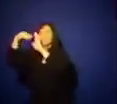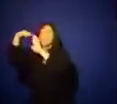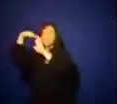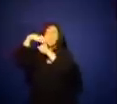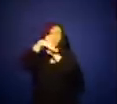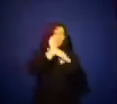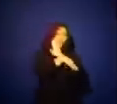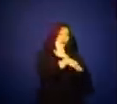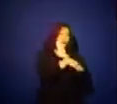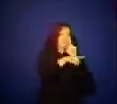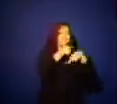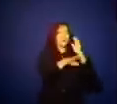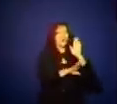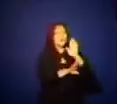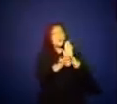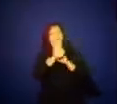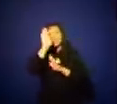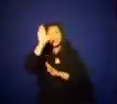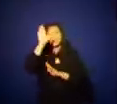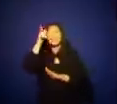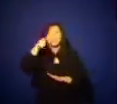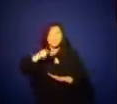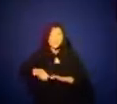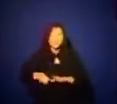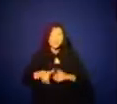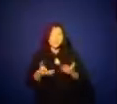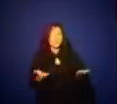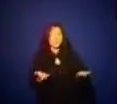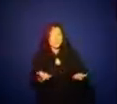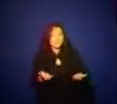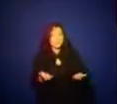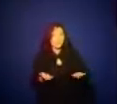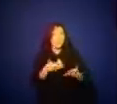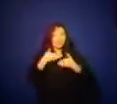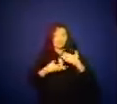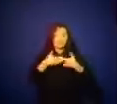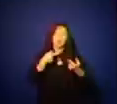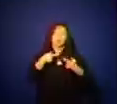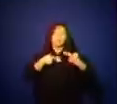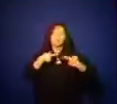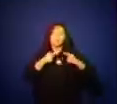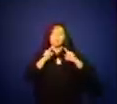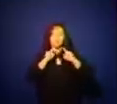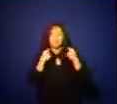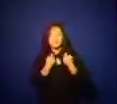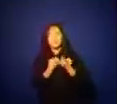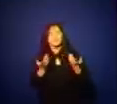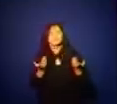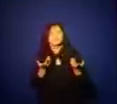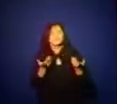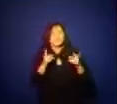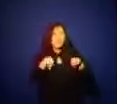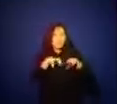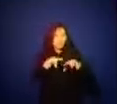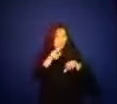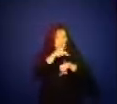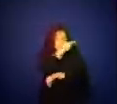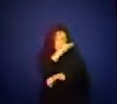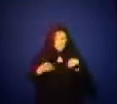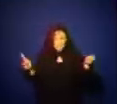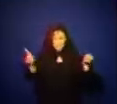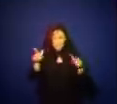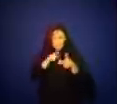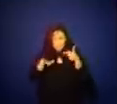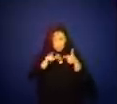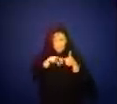de fato teve uma demanda grande e aí se passou uma nova fase desse debate que é bom tá bom então não foi um choque de oferta puro mas